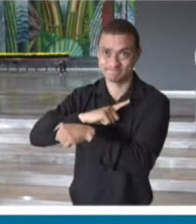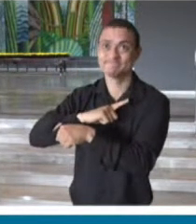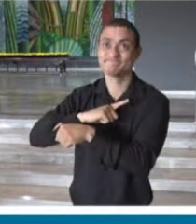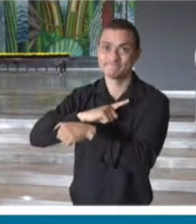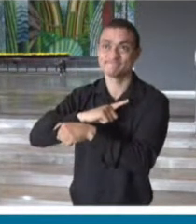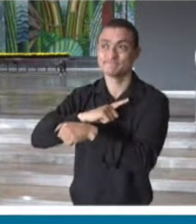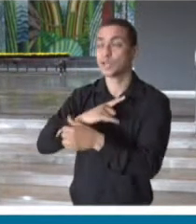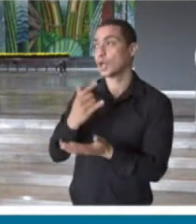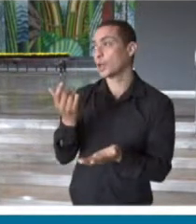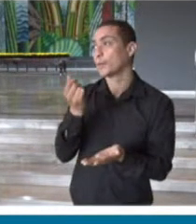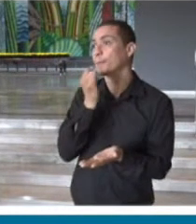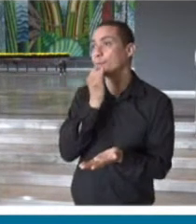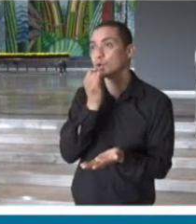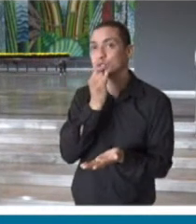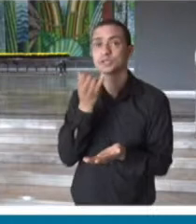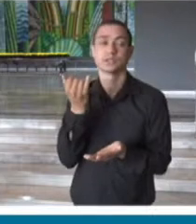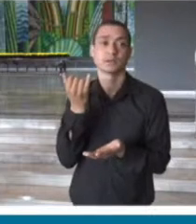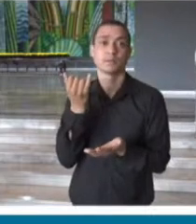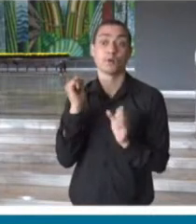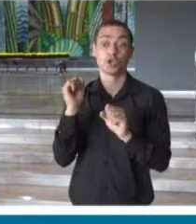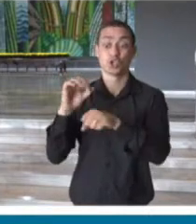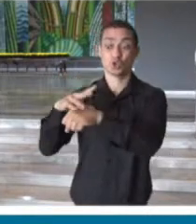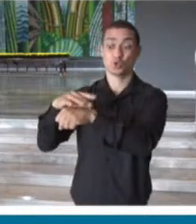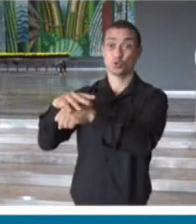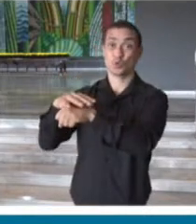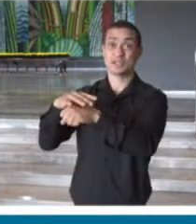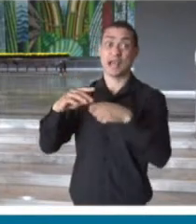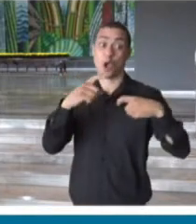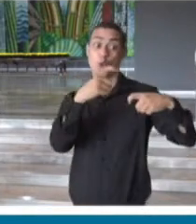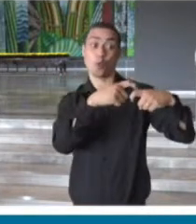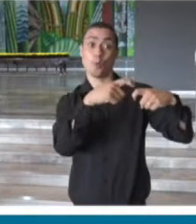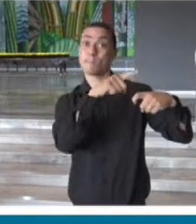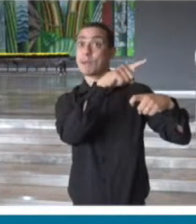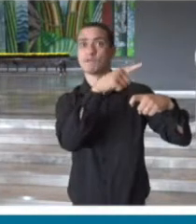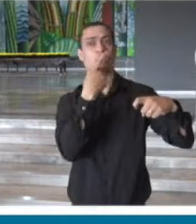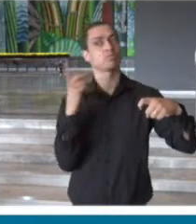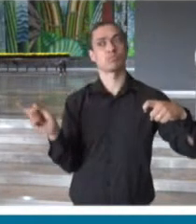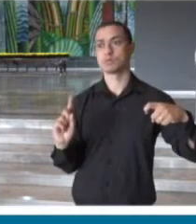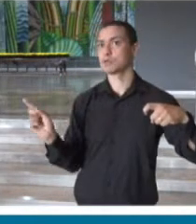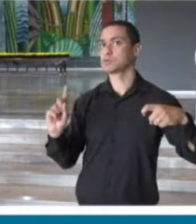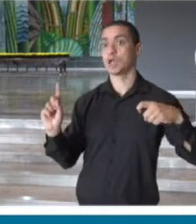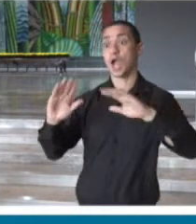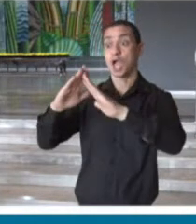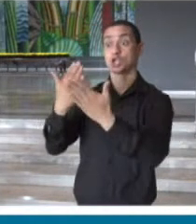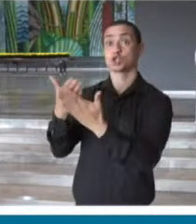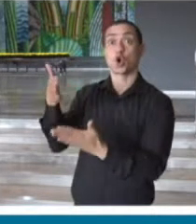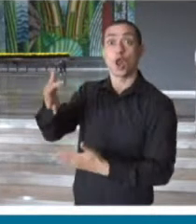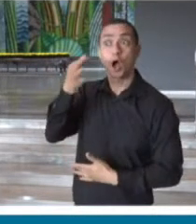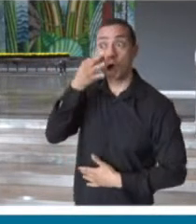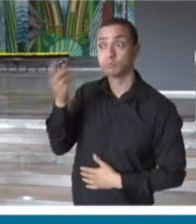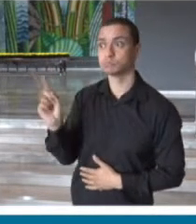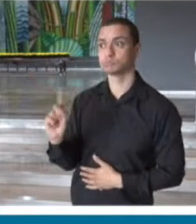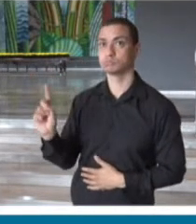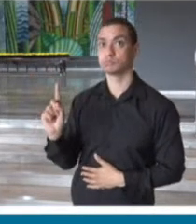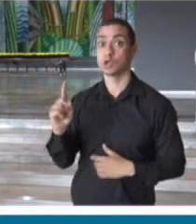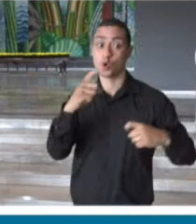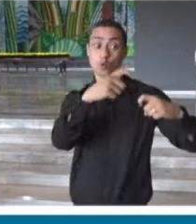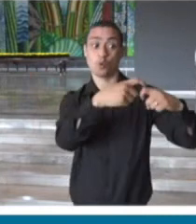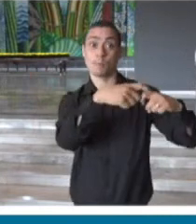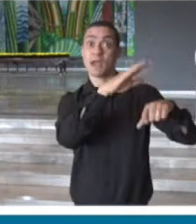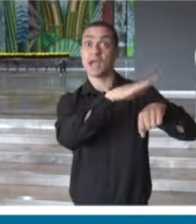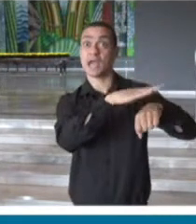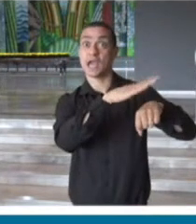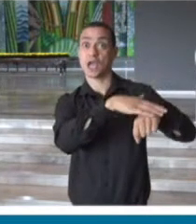exemplo, que tenham alguma doença, que o médico determine que não é aconselhável o seu retorno por qualquer um dos